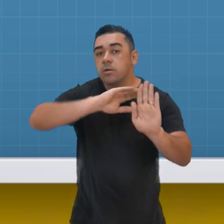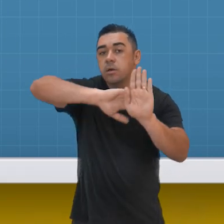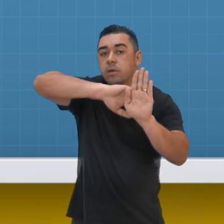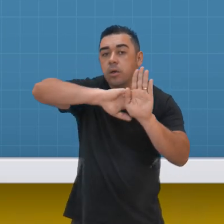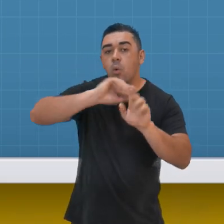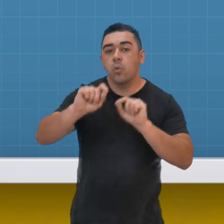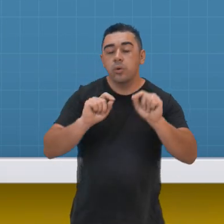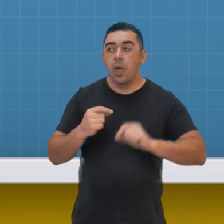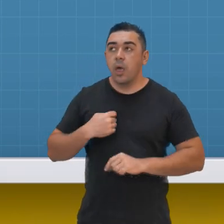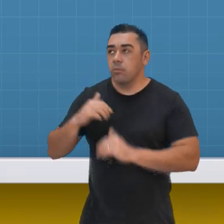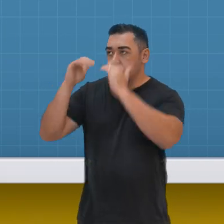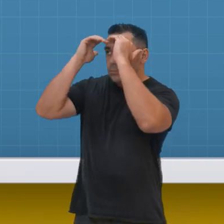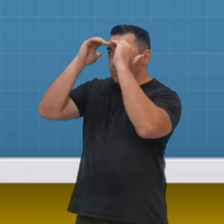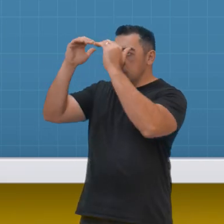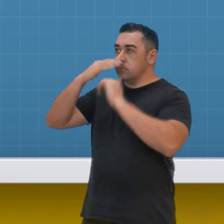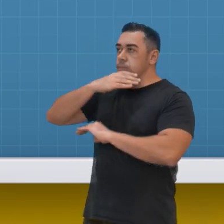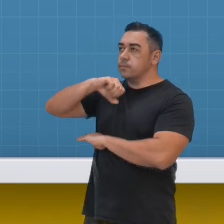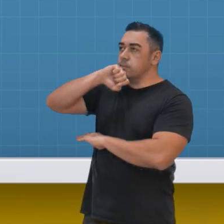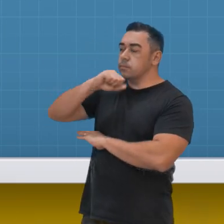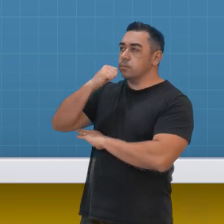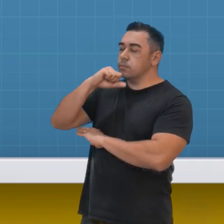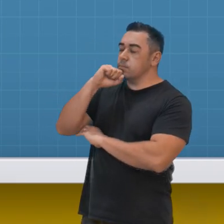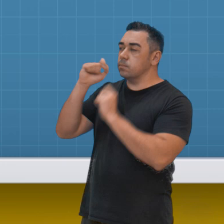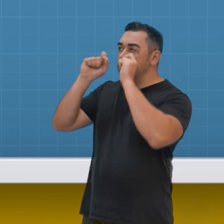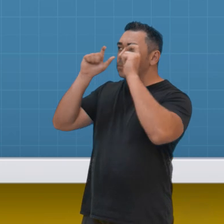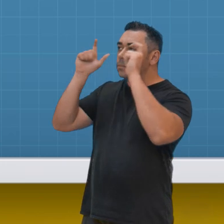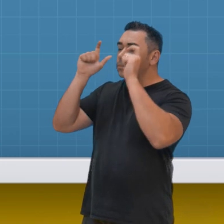mãe. Presta atenção